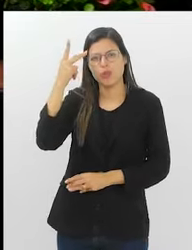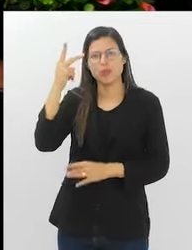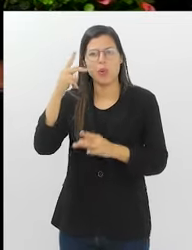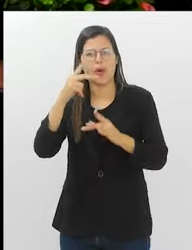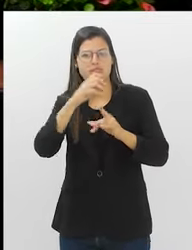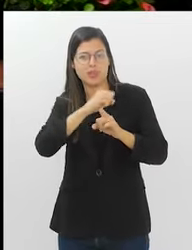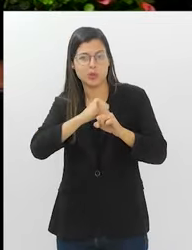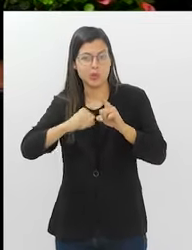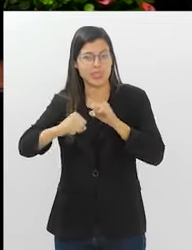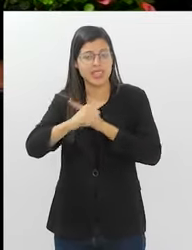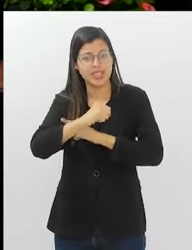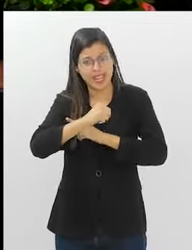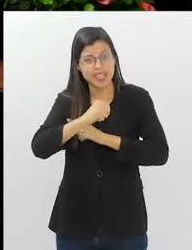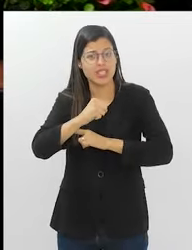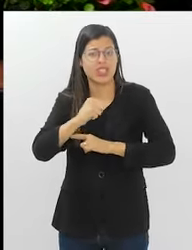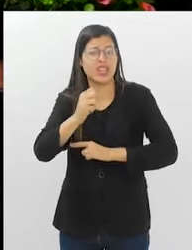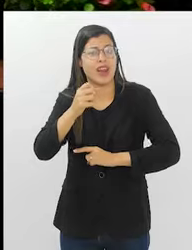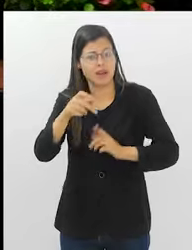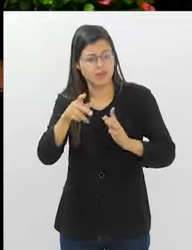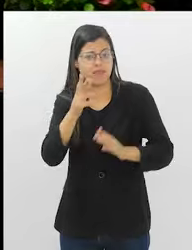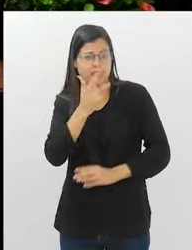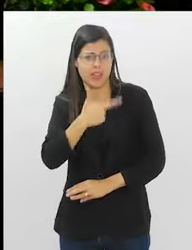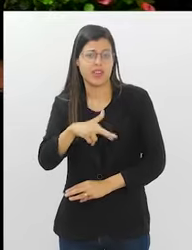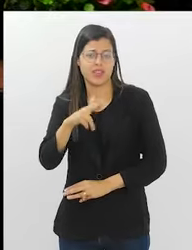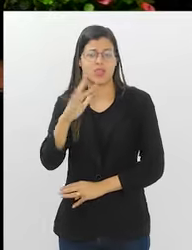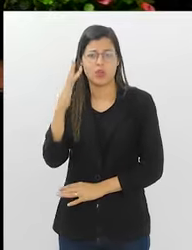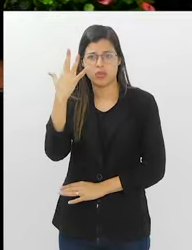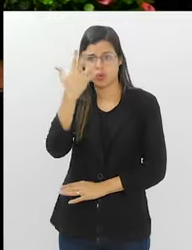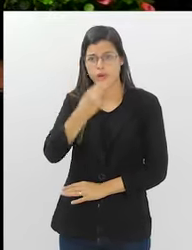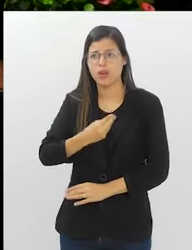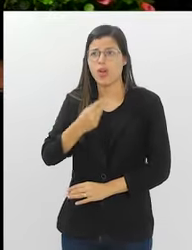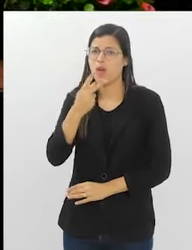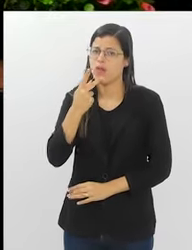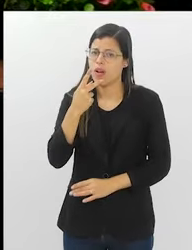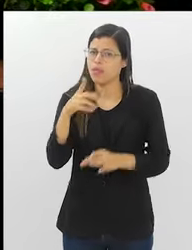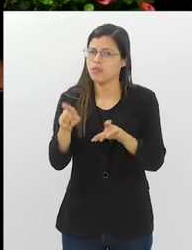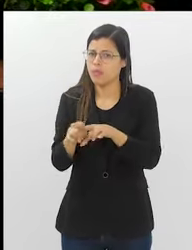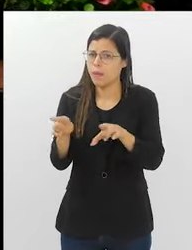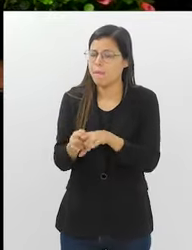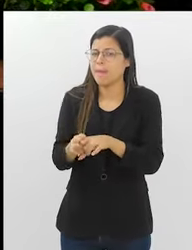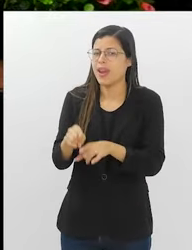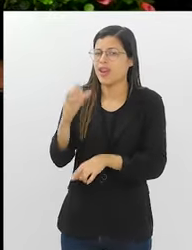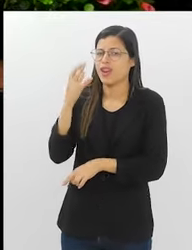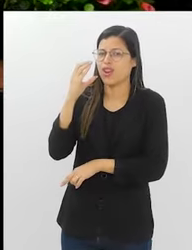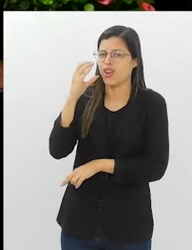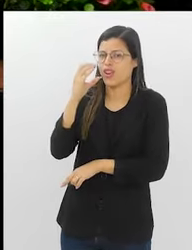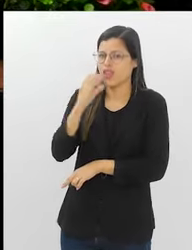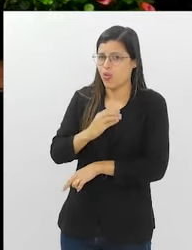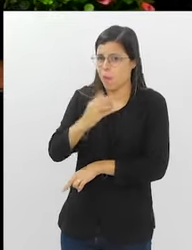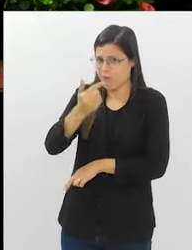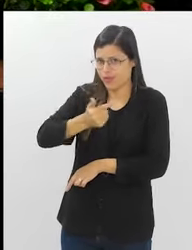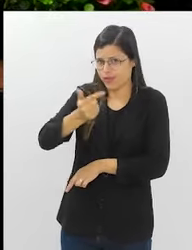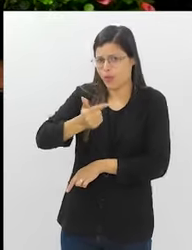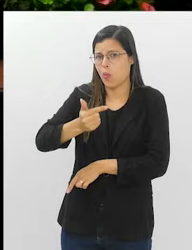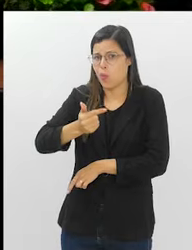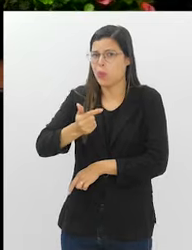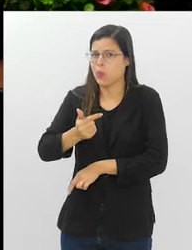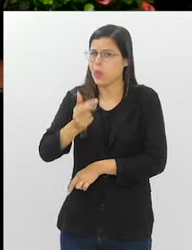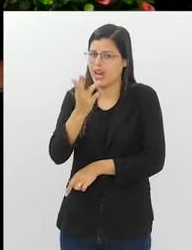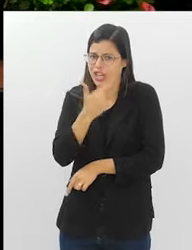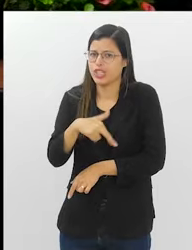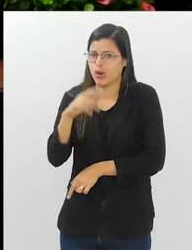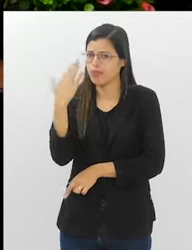pessoas de sociedade eram espíritas, dizem até que Dom Pedro II era espírita. Então, a